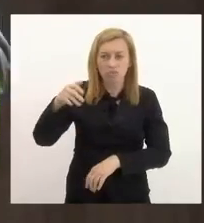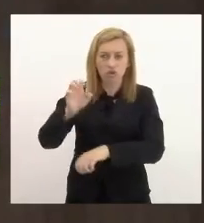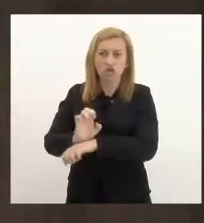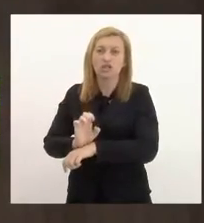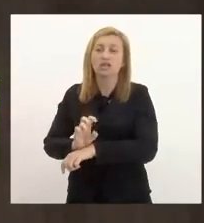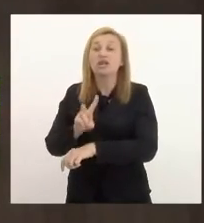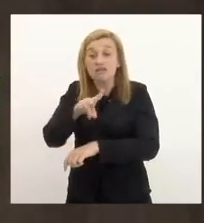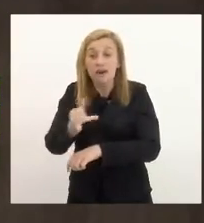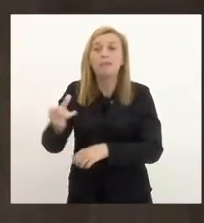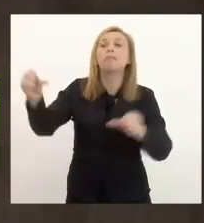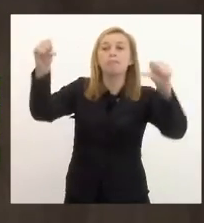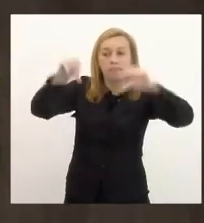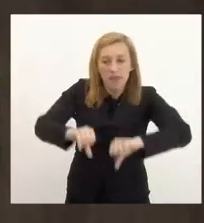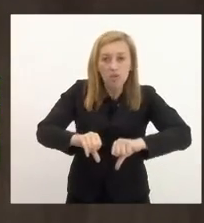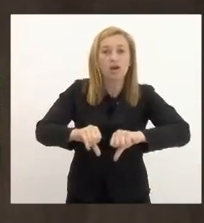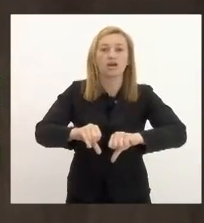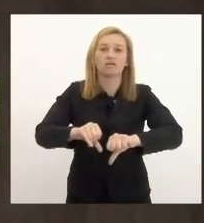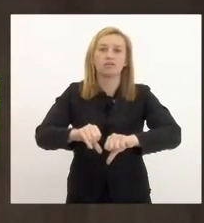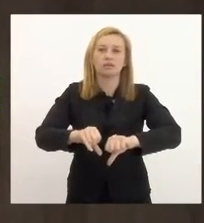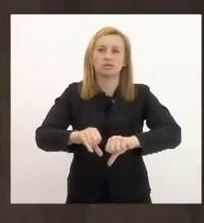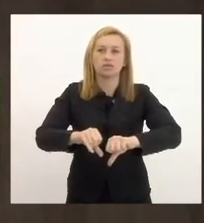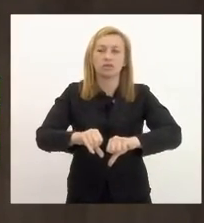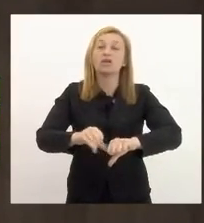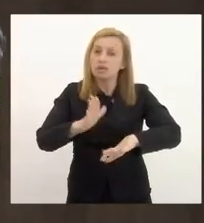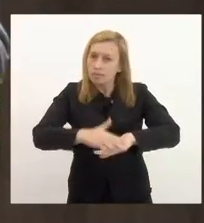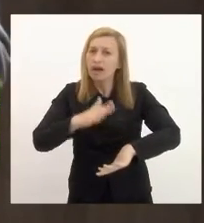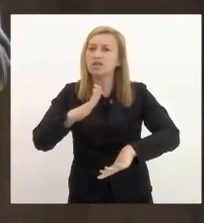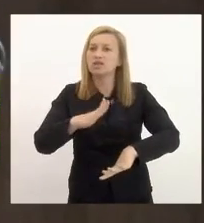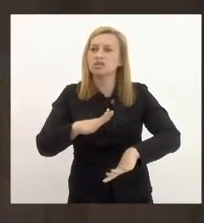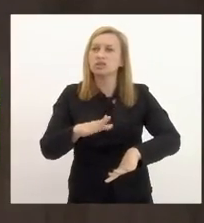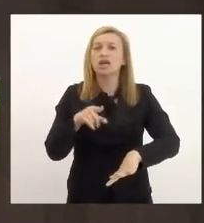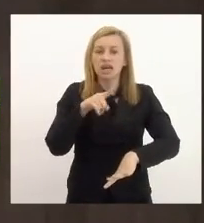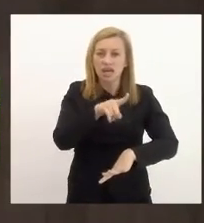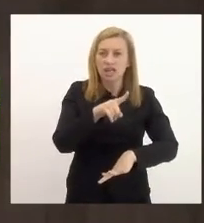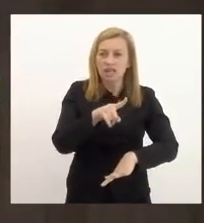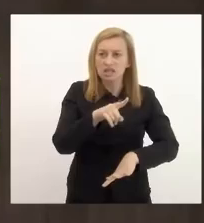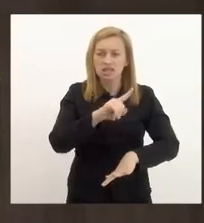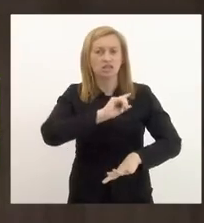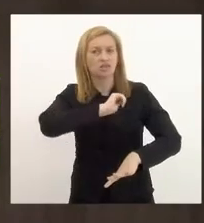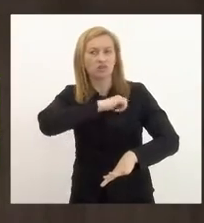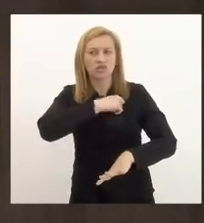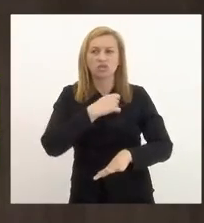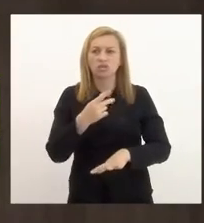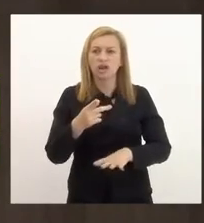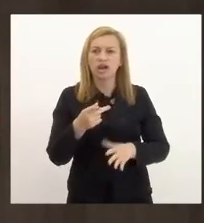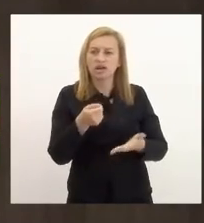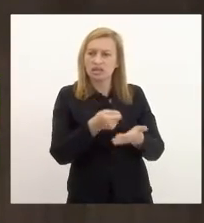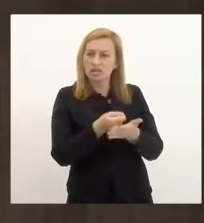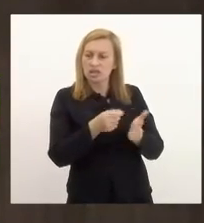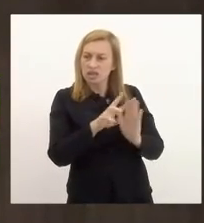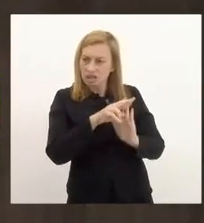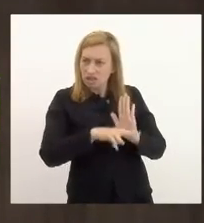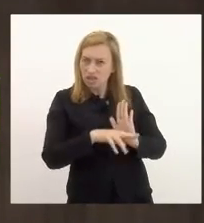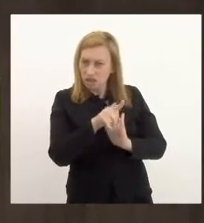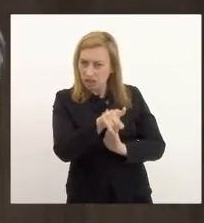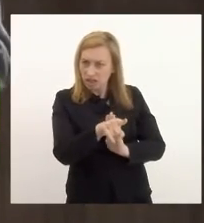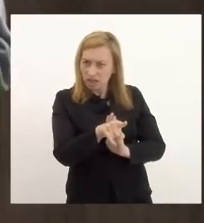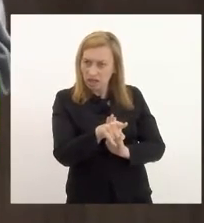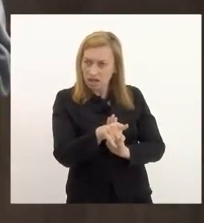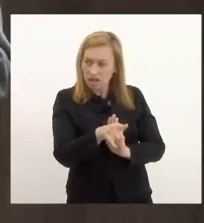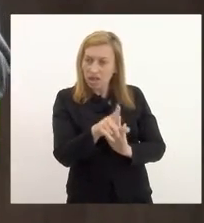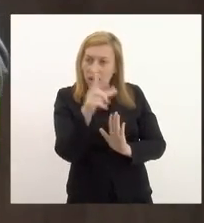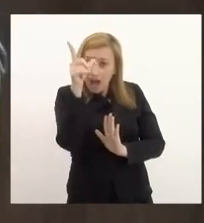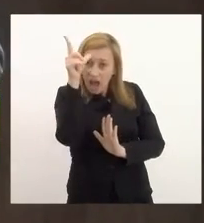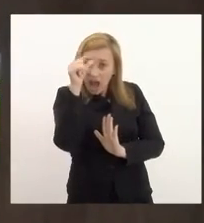Estado ele vai piorar a condição do estado e mais esse regime da maneira como está colocado ele dá